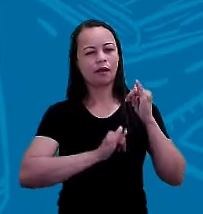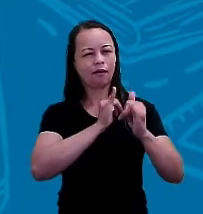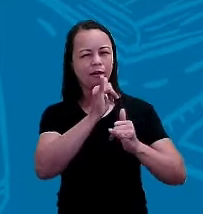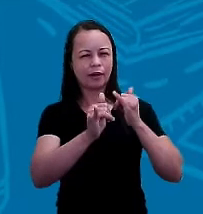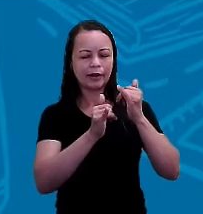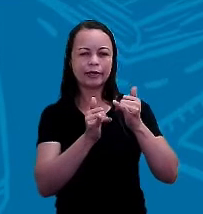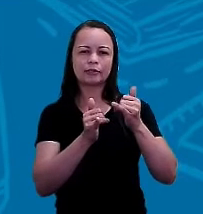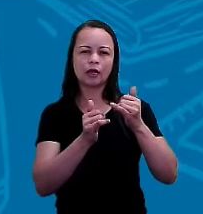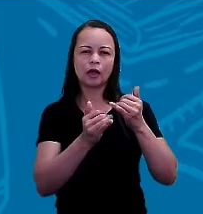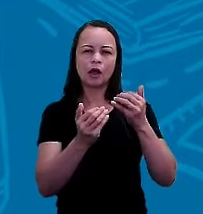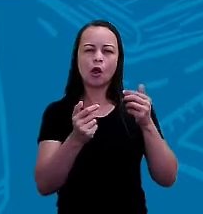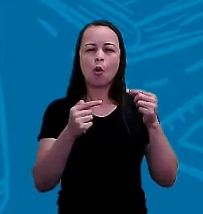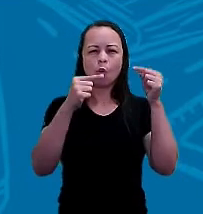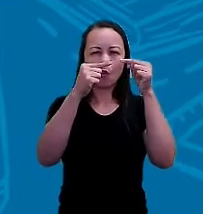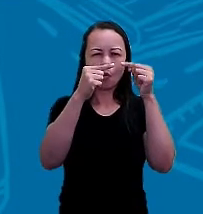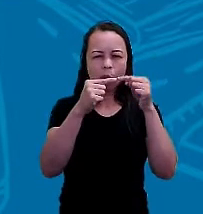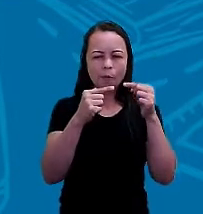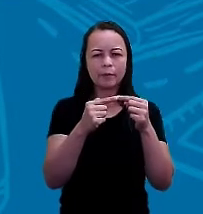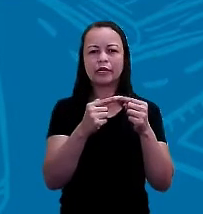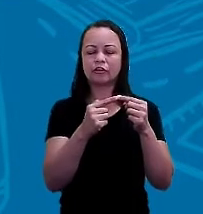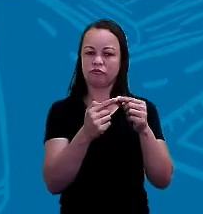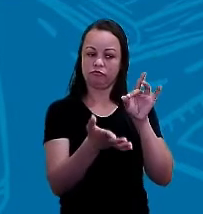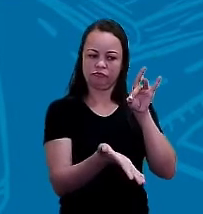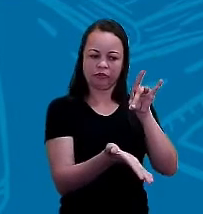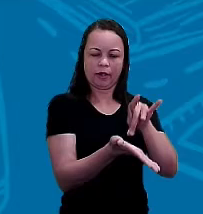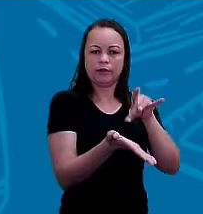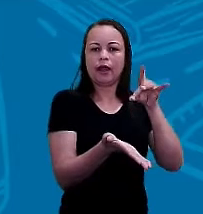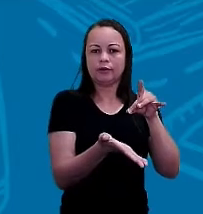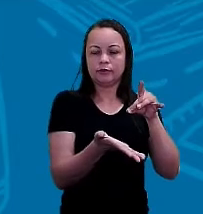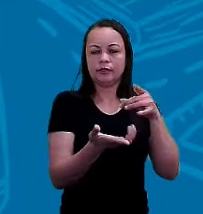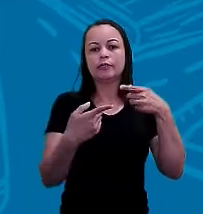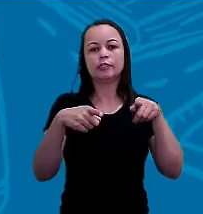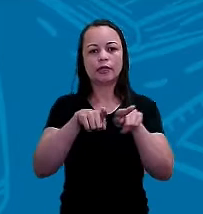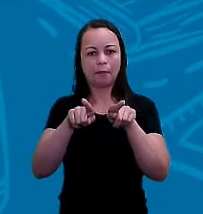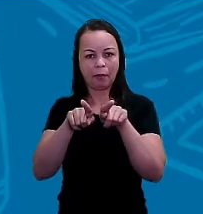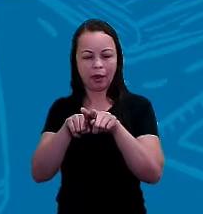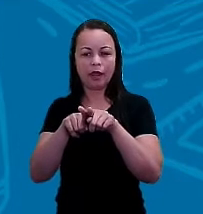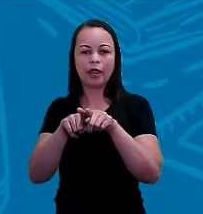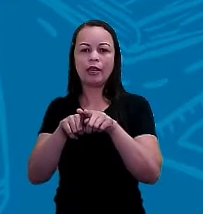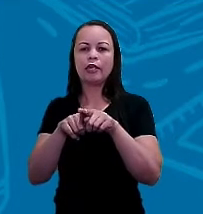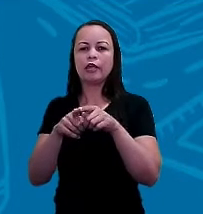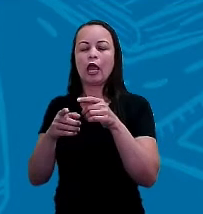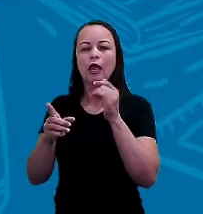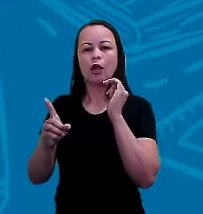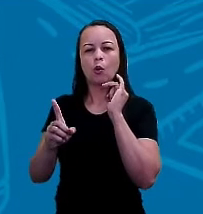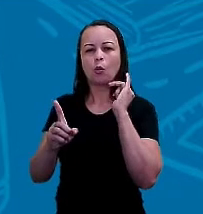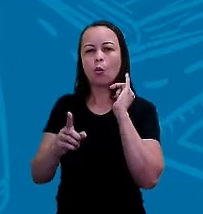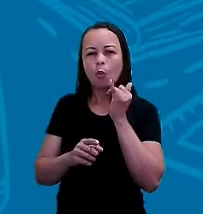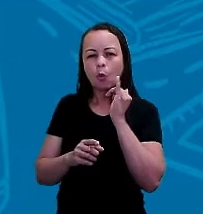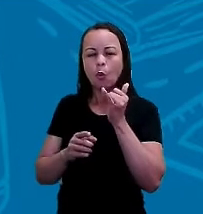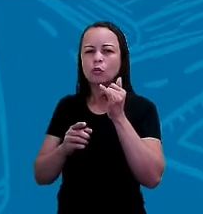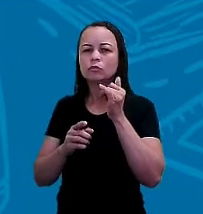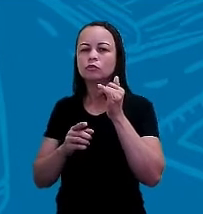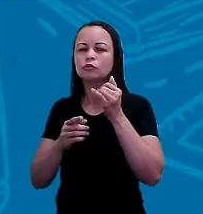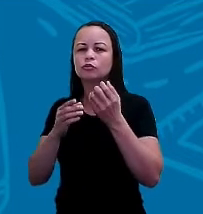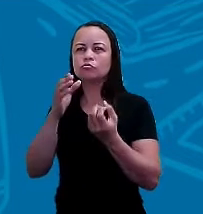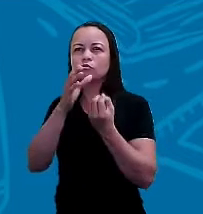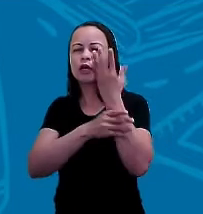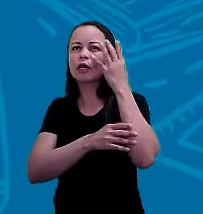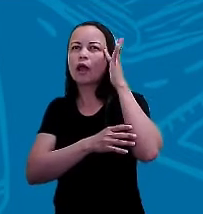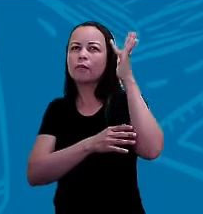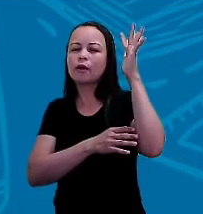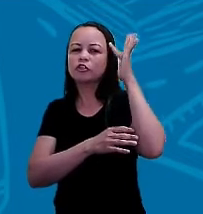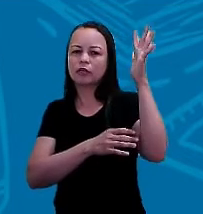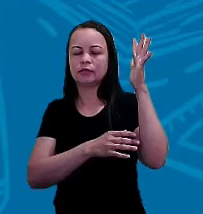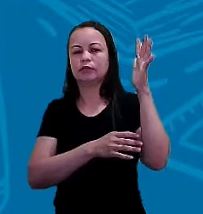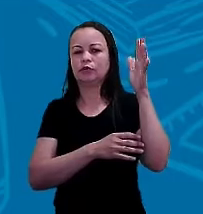fatos reais e históricos com fatos irreais, que são meramente produtos da imaginação de